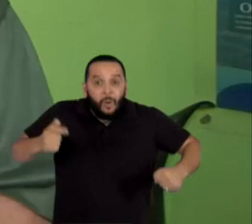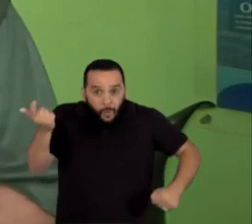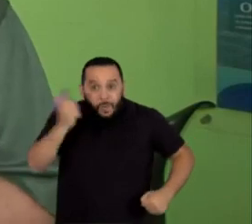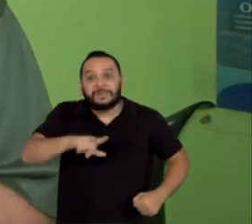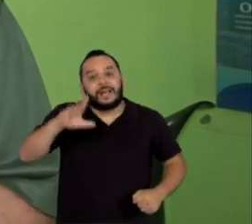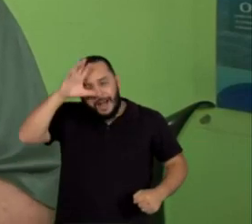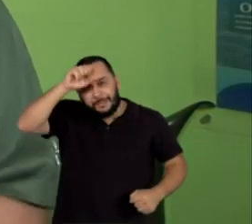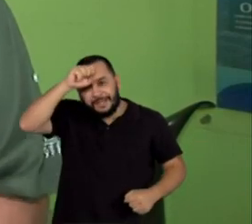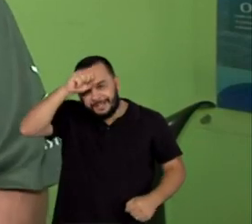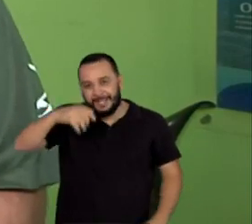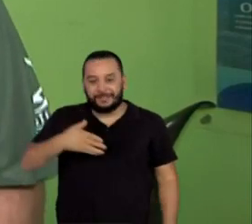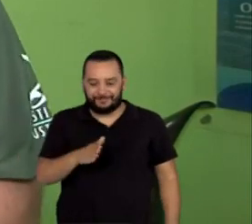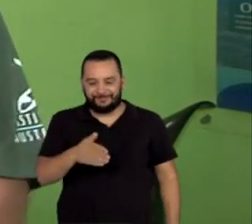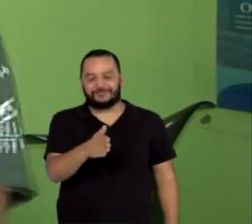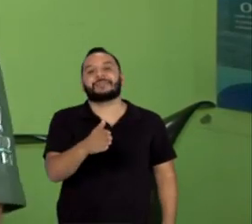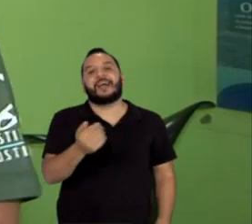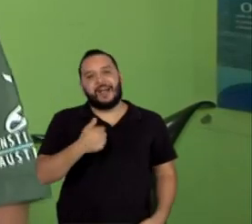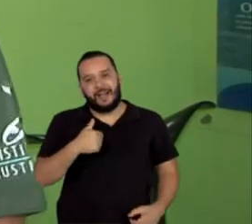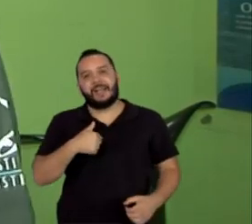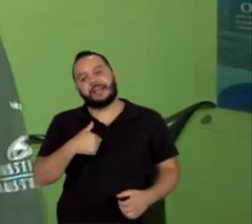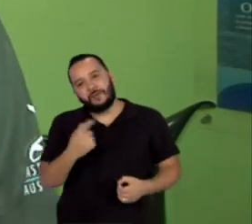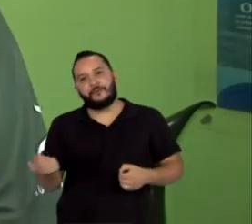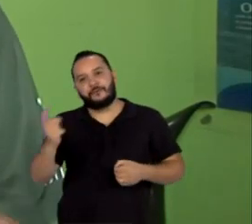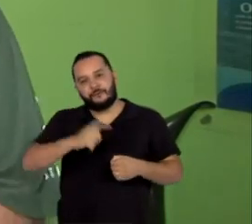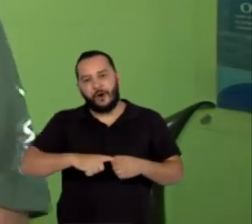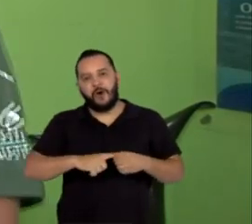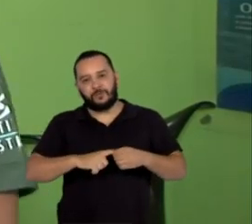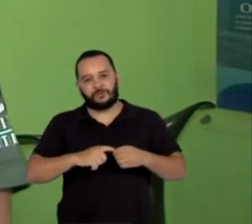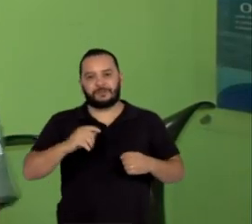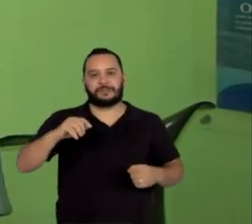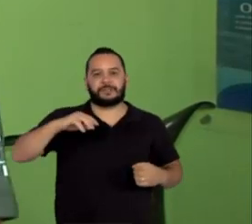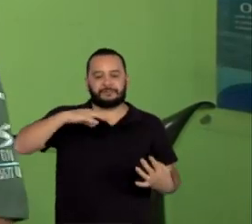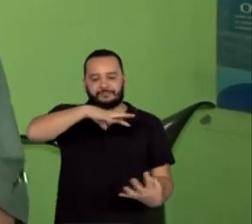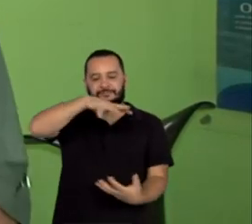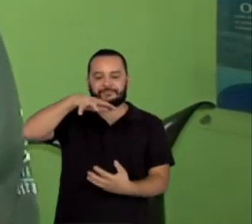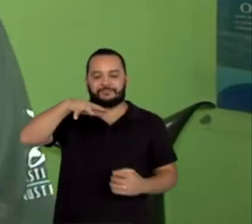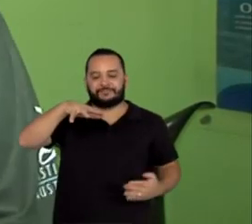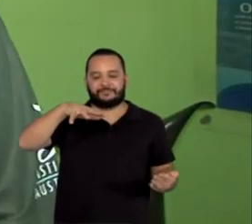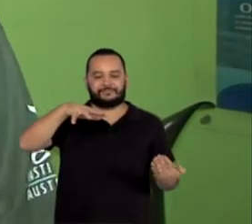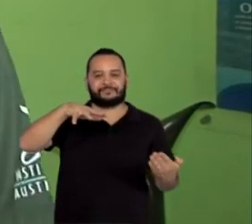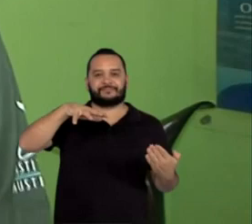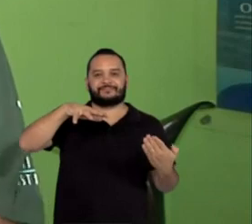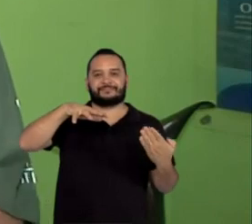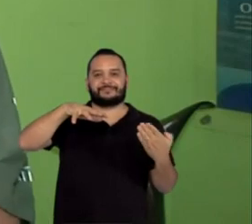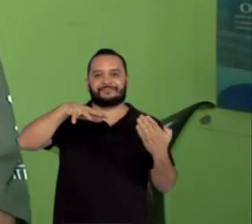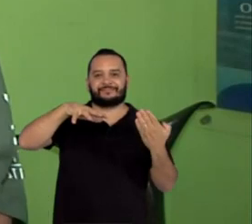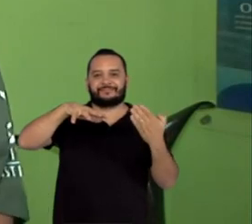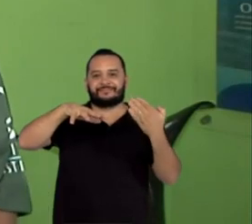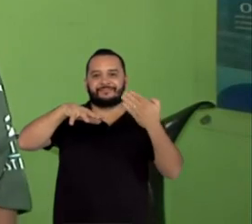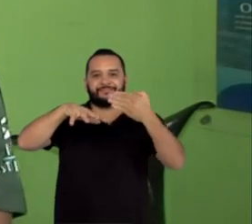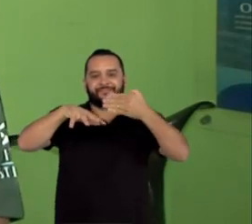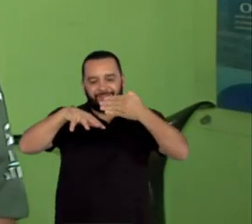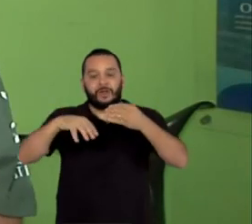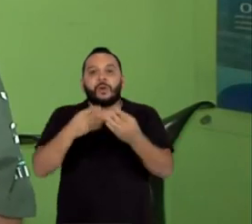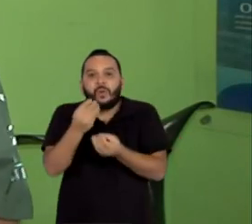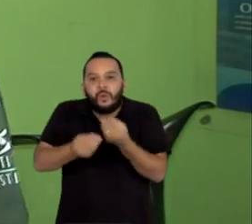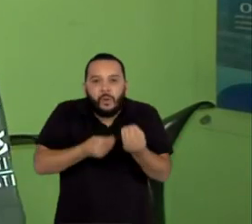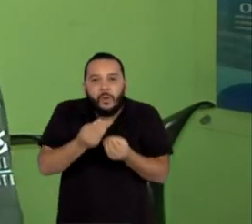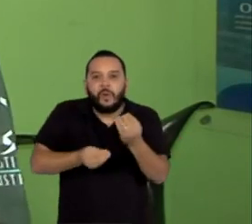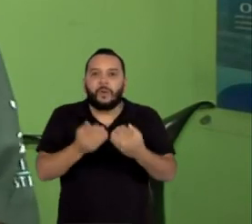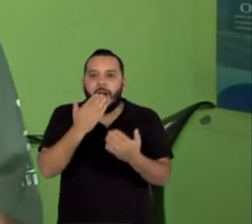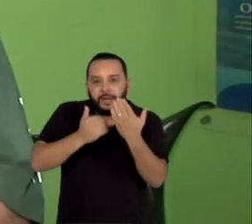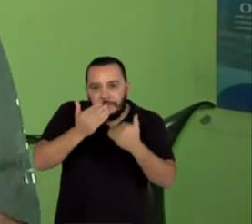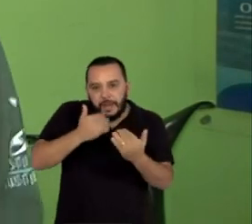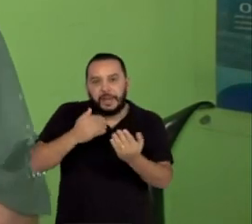aprender a nadar direitinho, ele retorna para a Antártica, que é onde ele vai aprender o que ele vai se alimentar, como que ele se